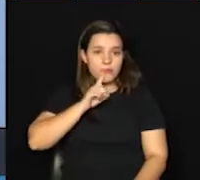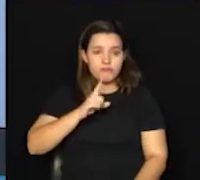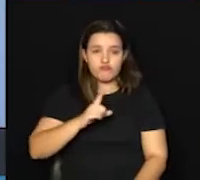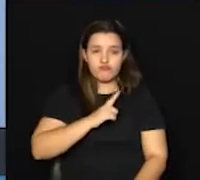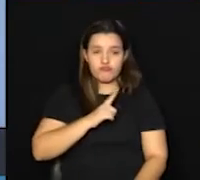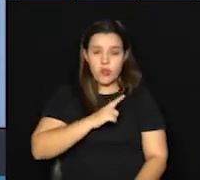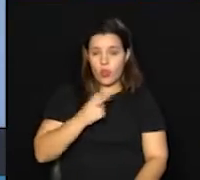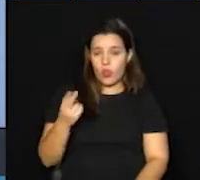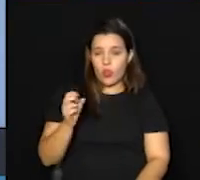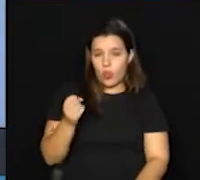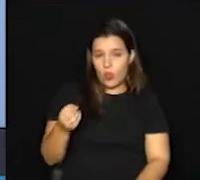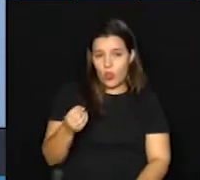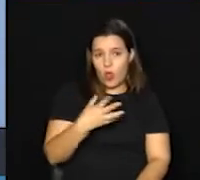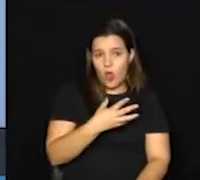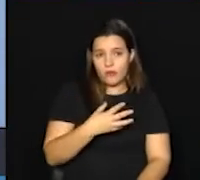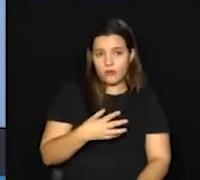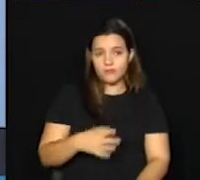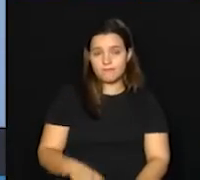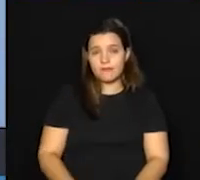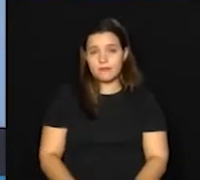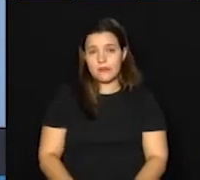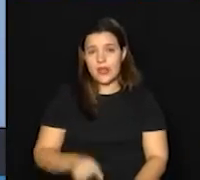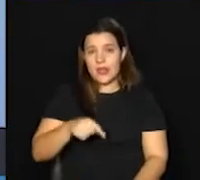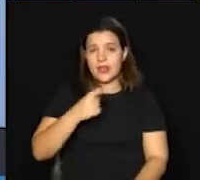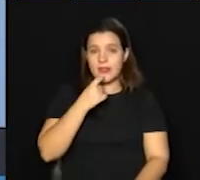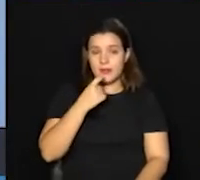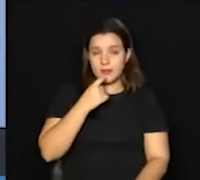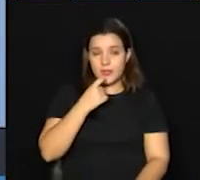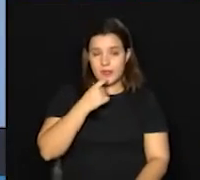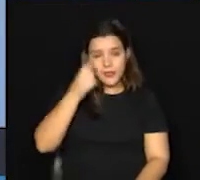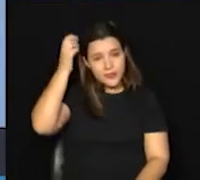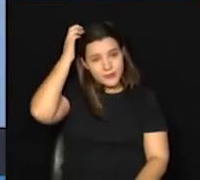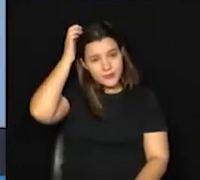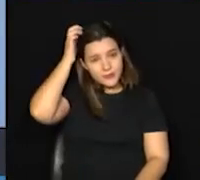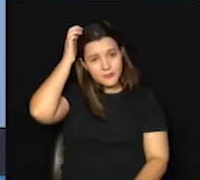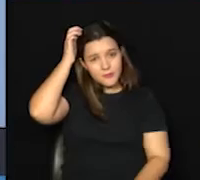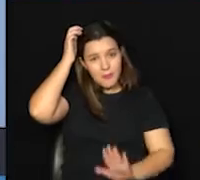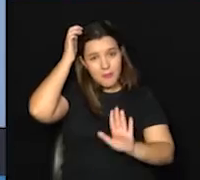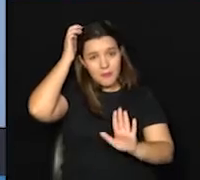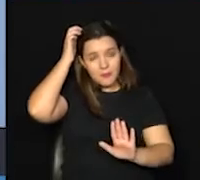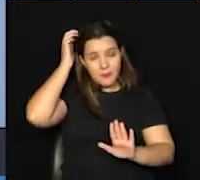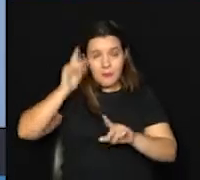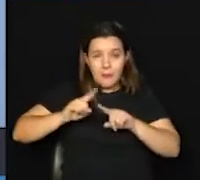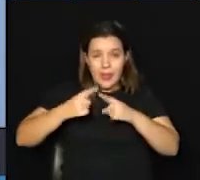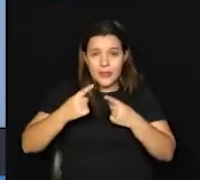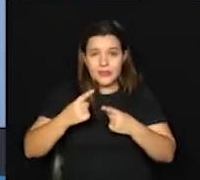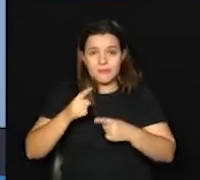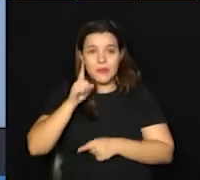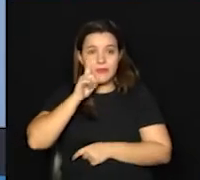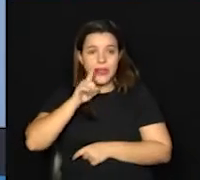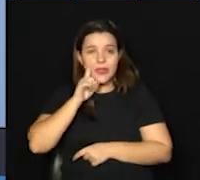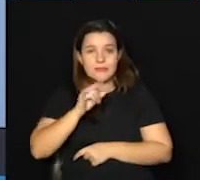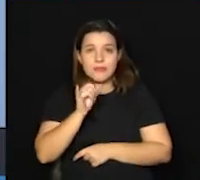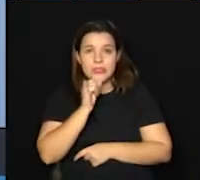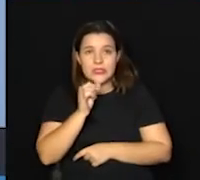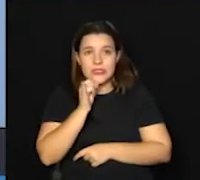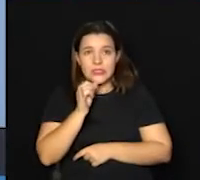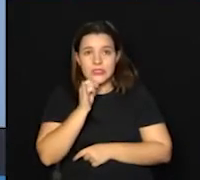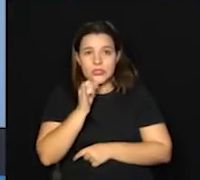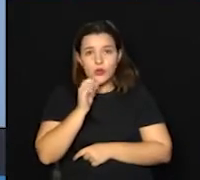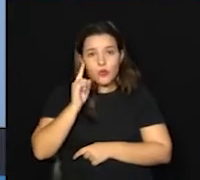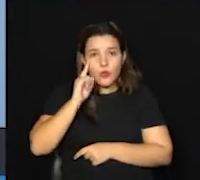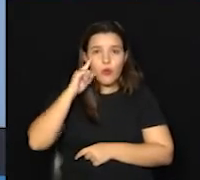100 casos por dia aqui em Campinas, né, de um dia para o outro, mas a Americana, por exemplo, em um dia